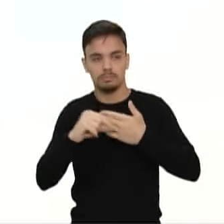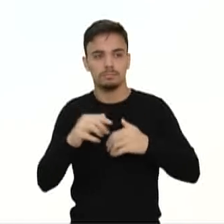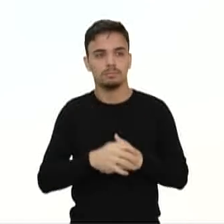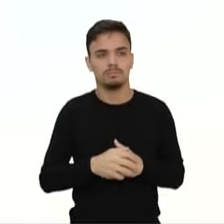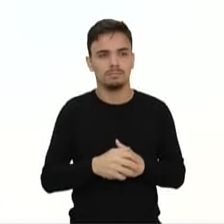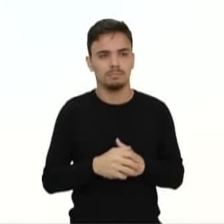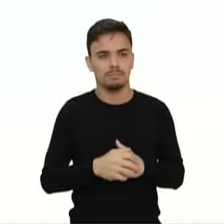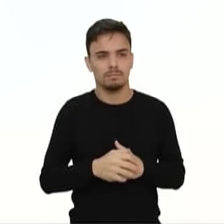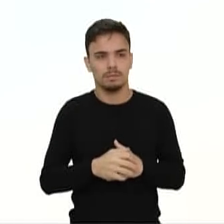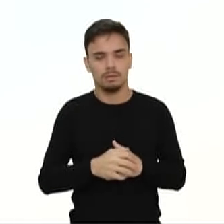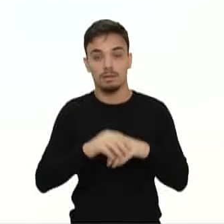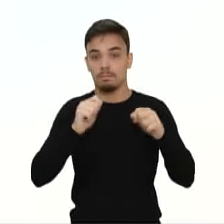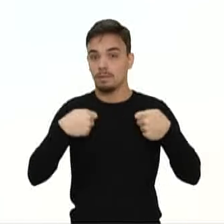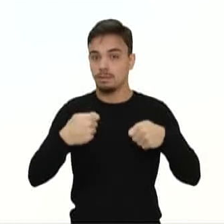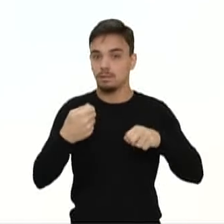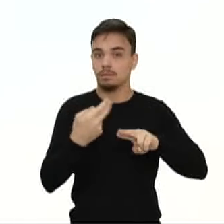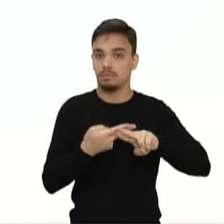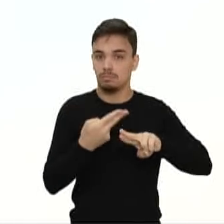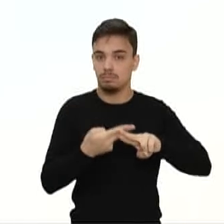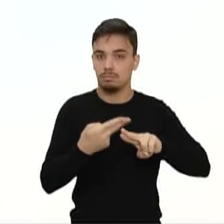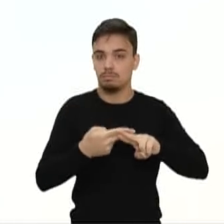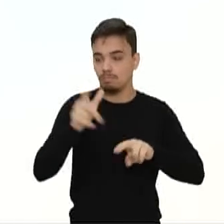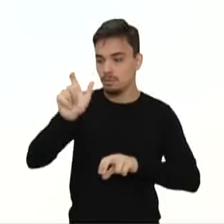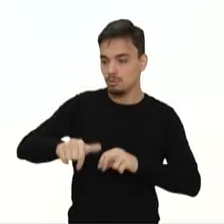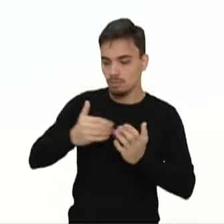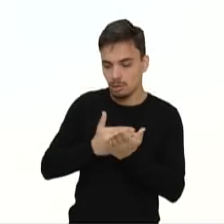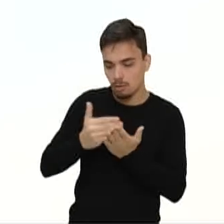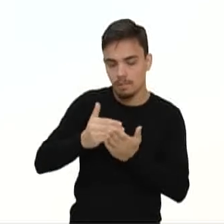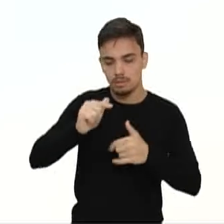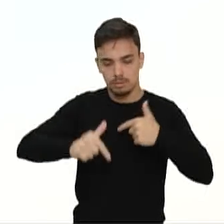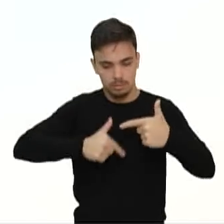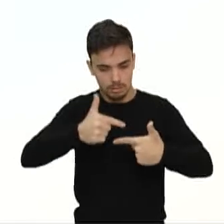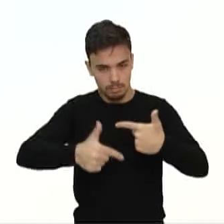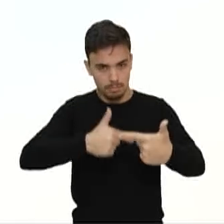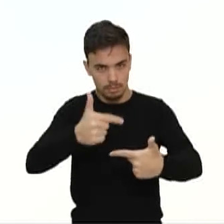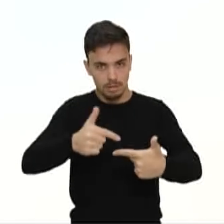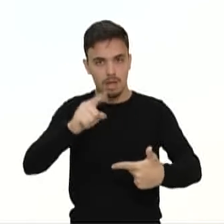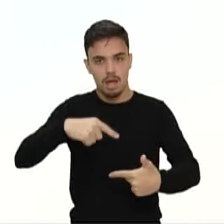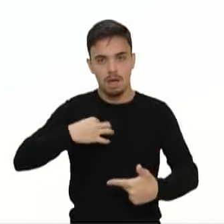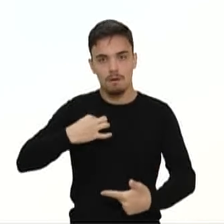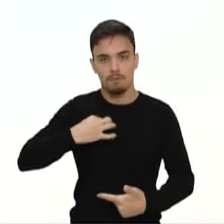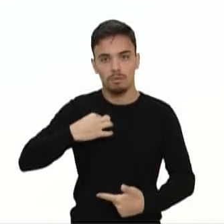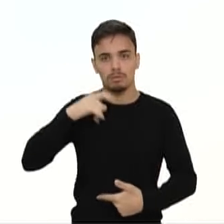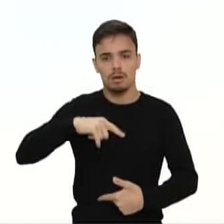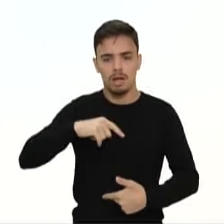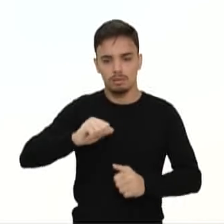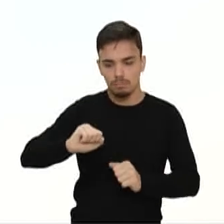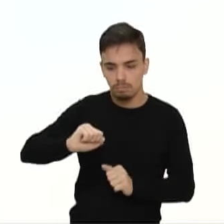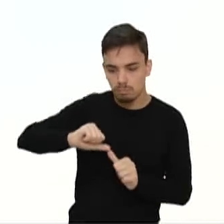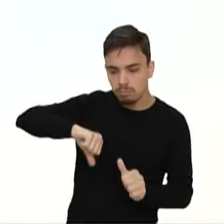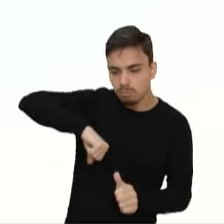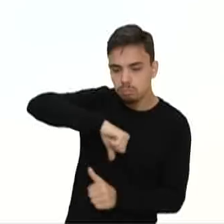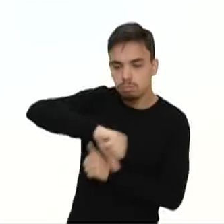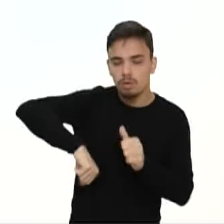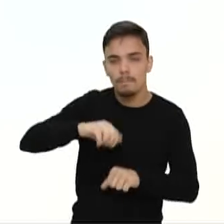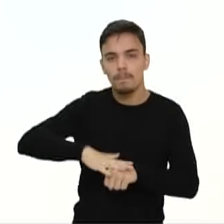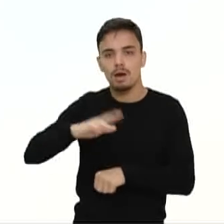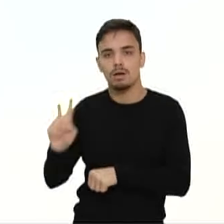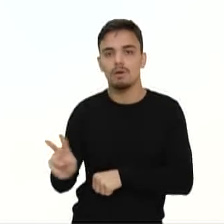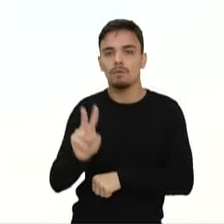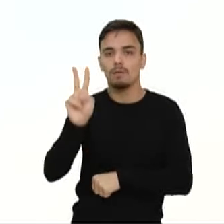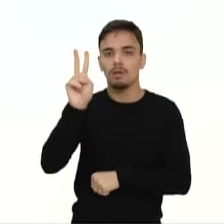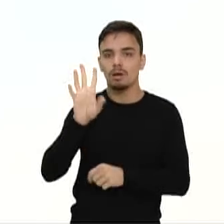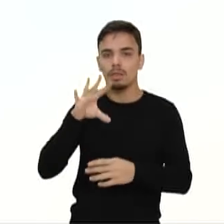início de carreira, os trabalhos voluntários têm se tornado cada vez mais valorizados dentro